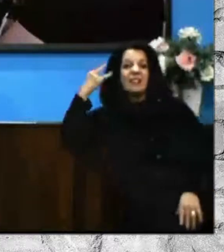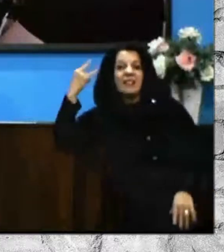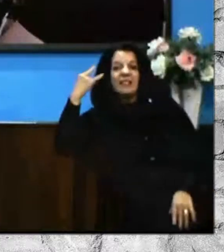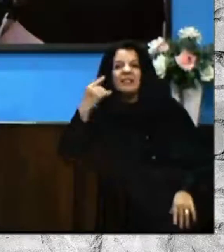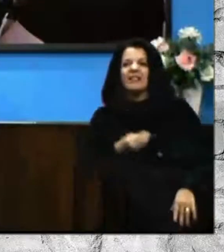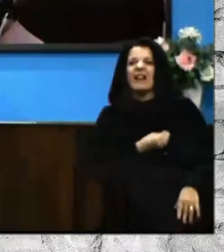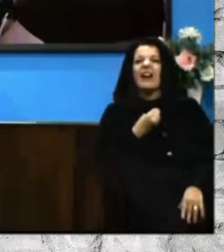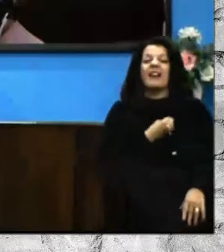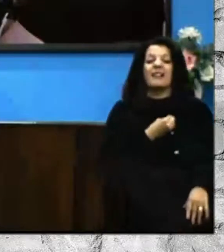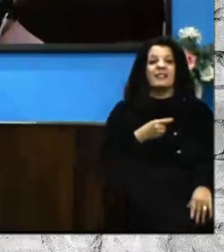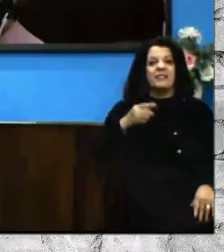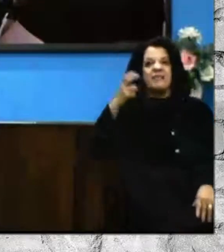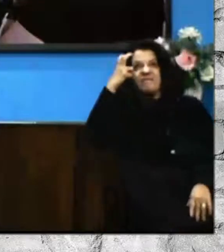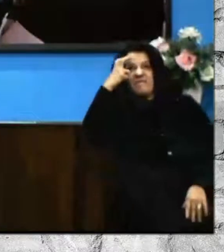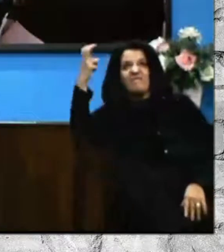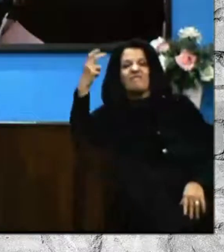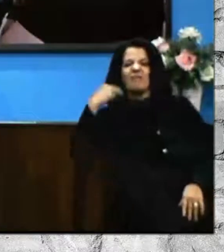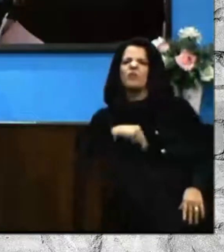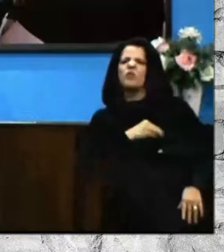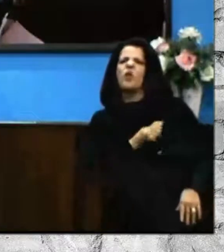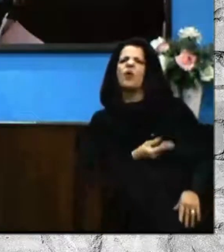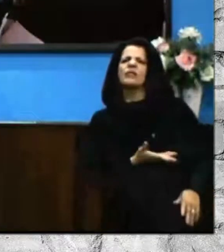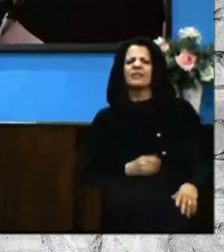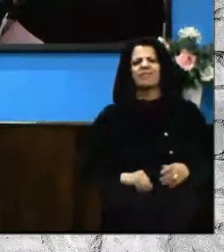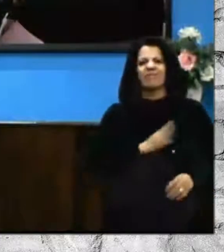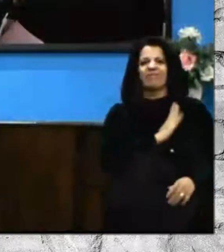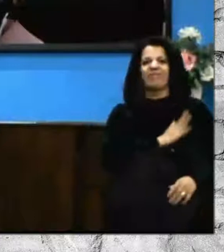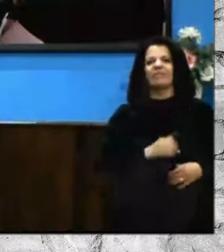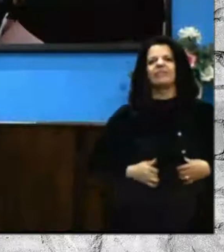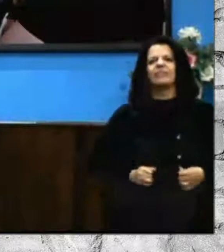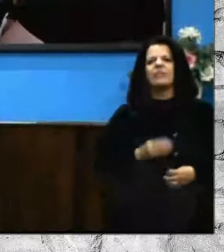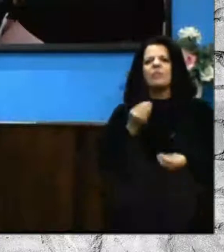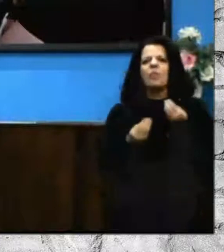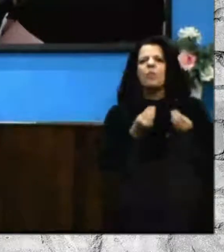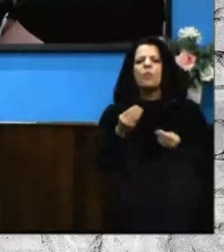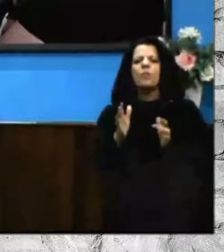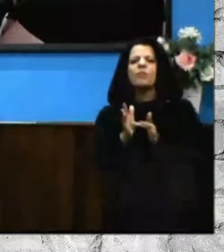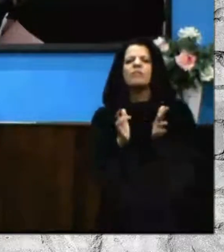sabedoria, criatividade e humanidade. Agora, como é que Jesus reagiu?